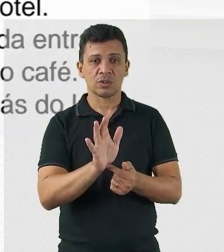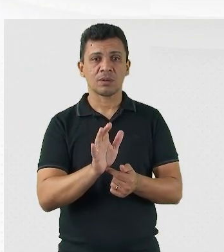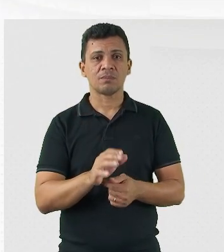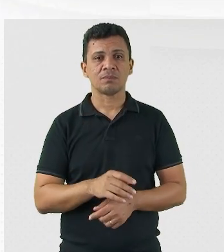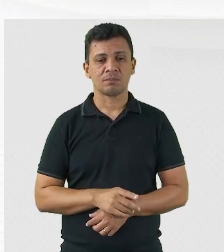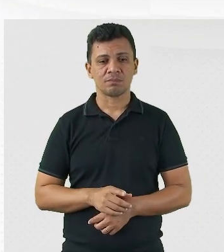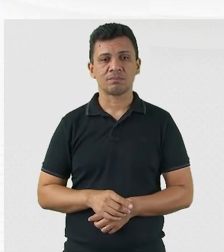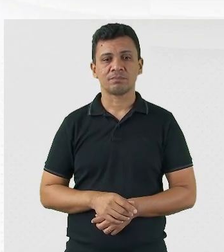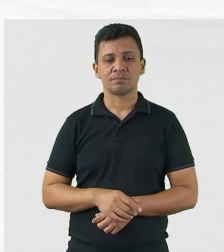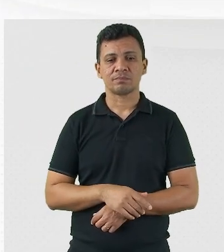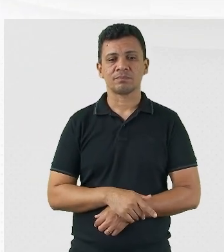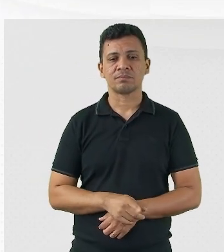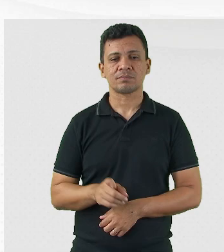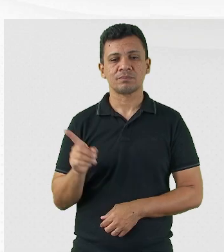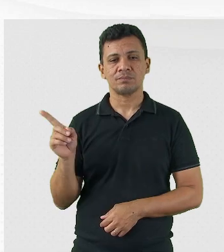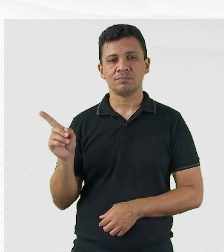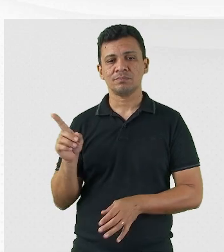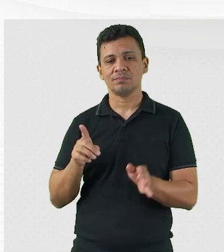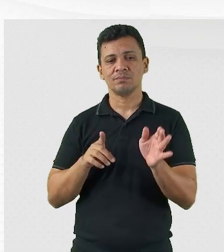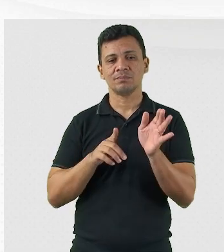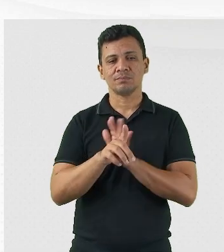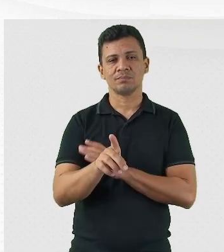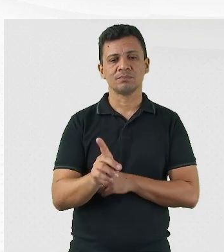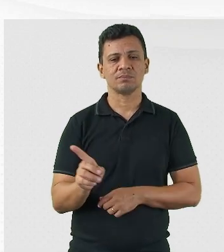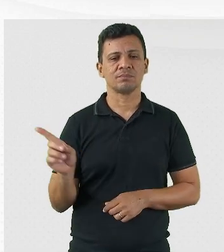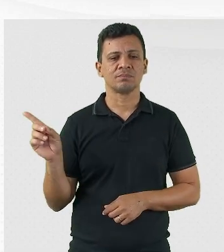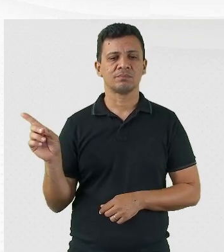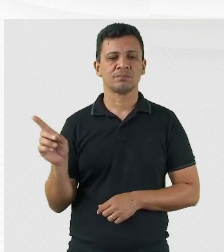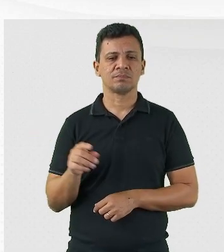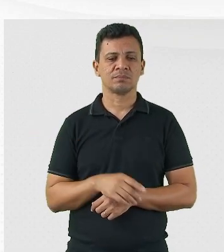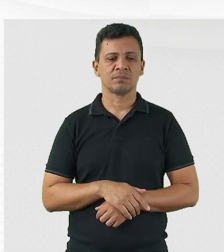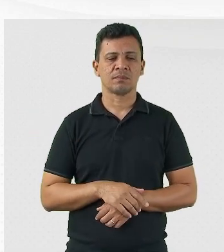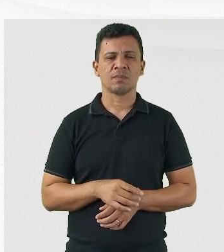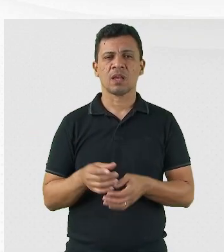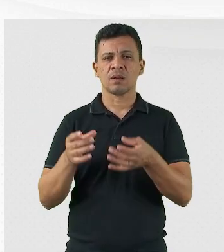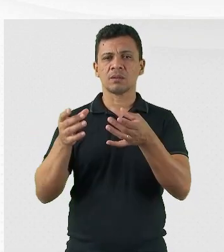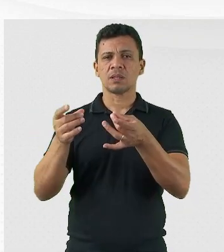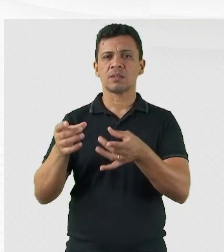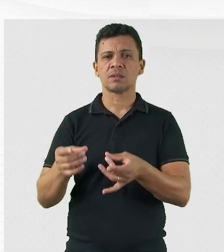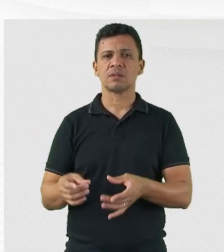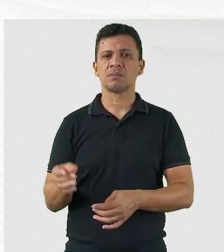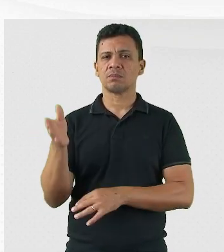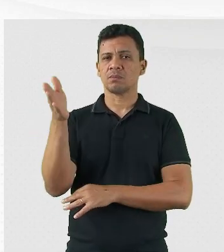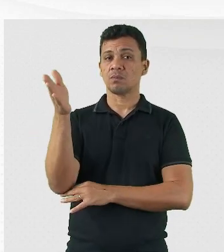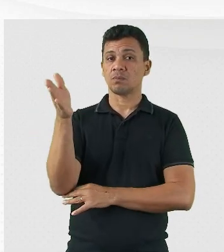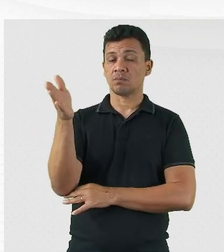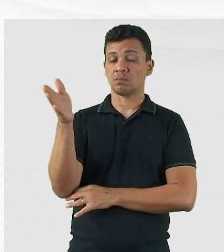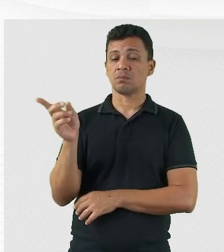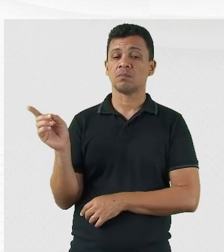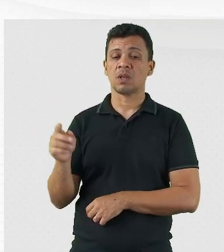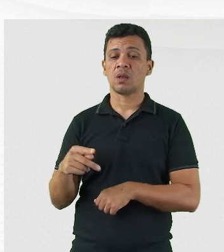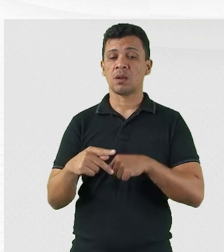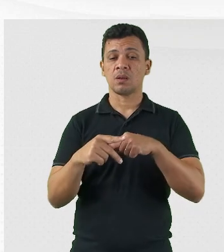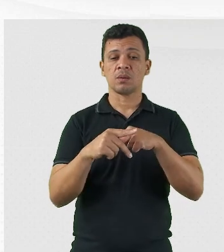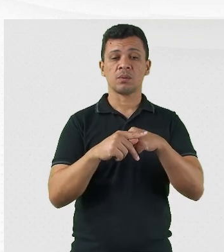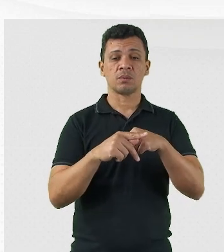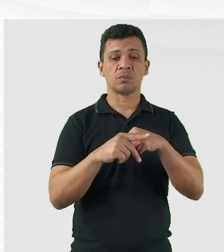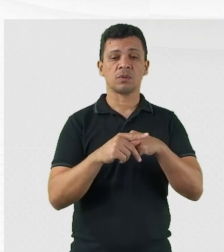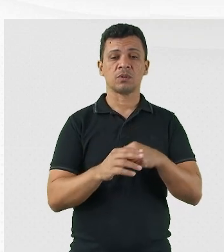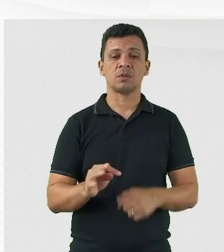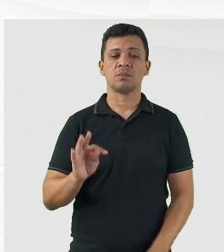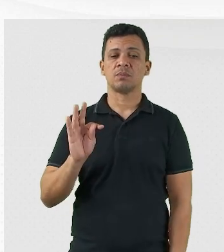reserva. Próxima questão. Nessa breve descrição de um hotel, o pronome